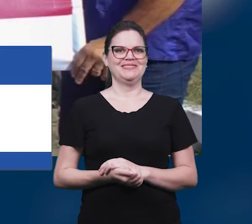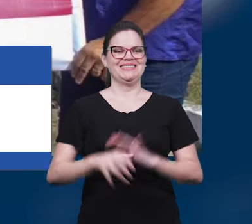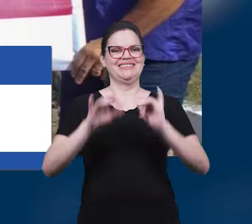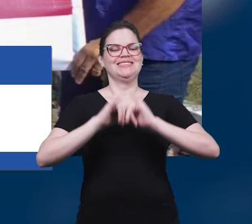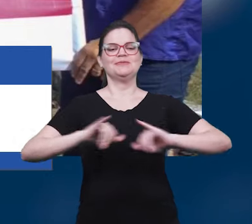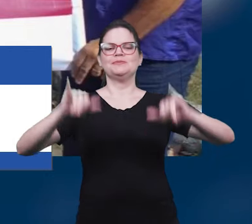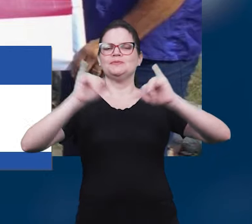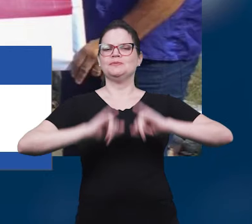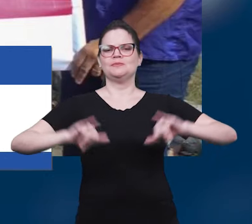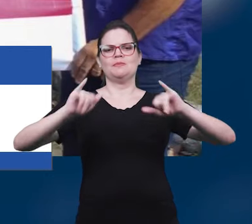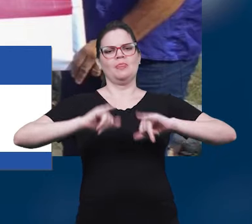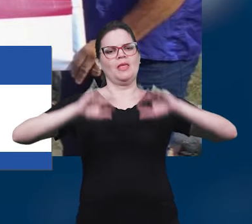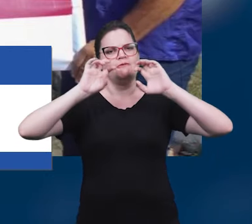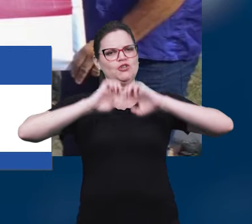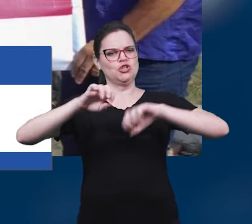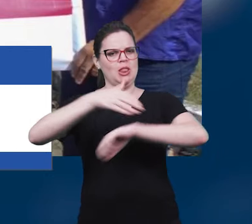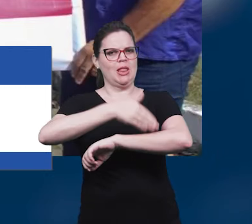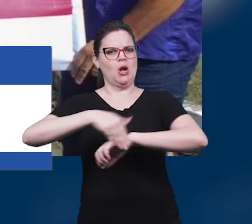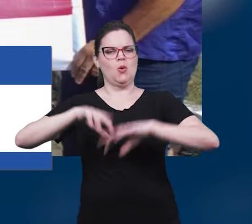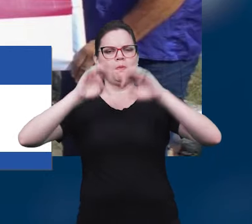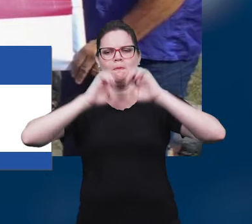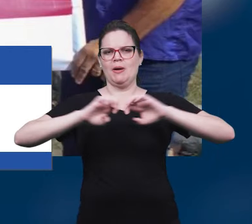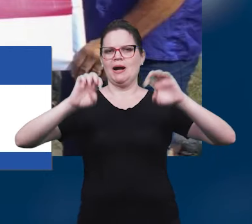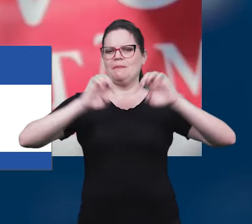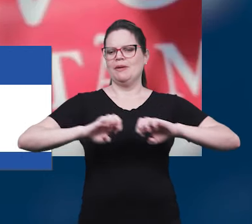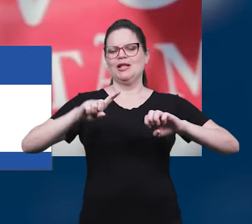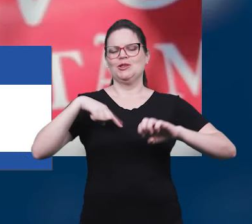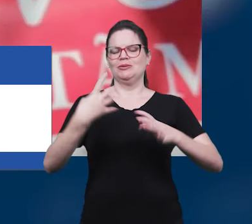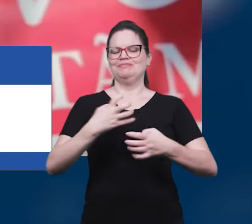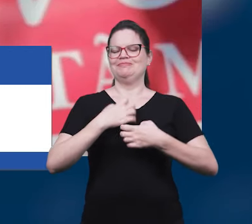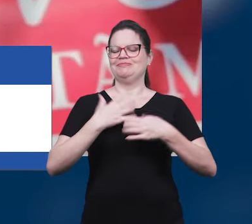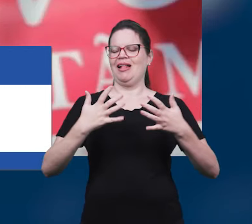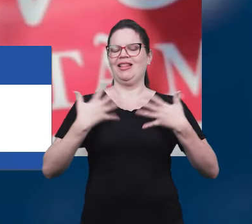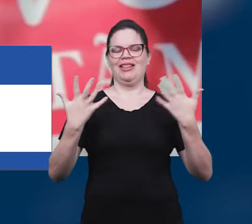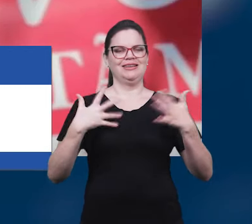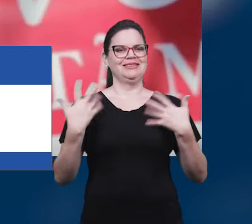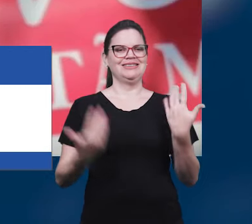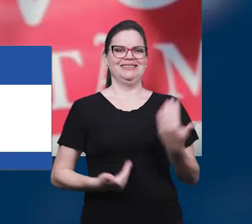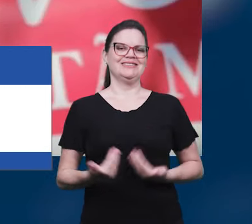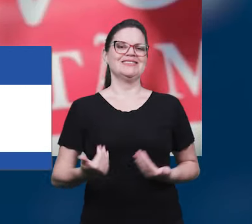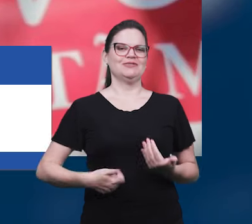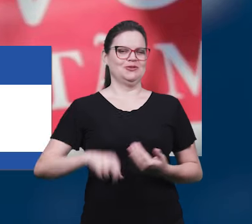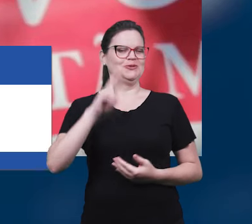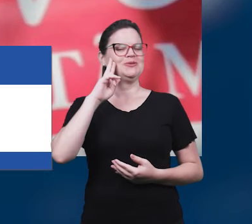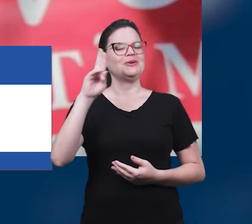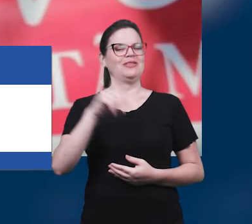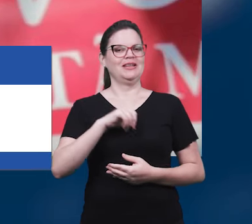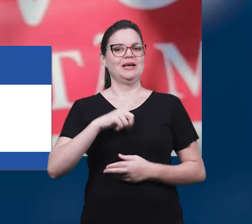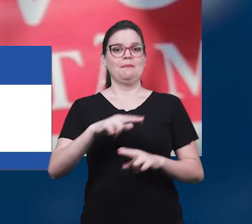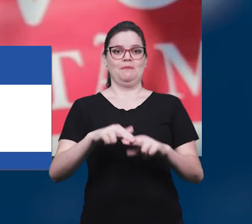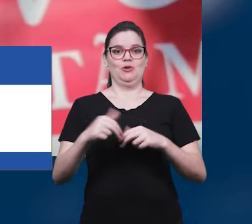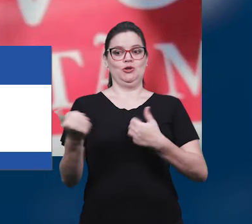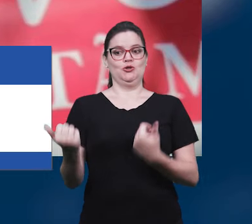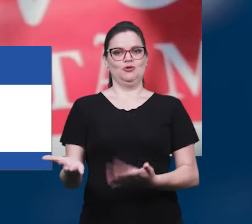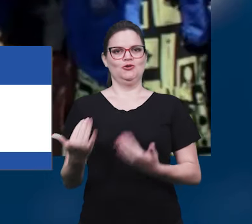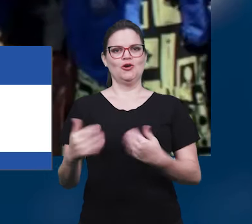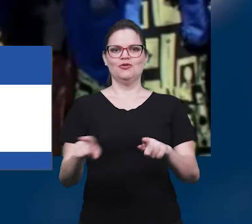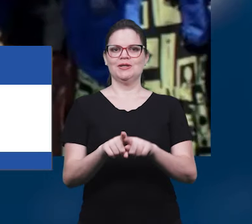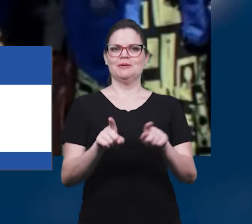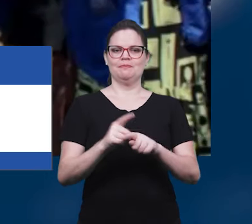proclamar o evangelho de Cristo Com certeza é uma das alegrias do servo do Senhor por isso os jovens e os